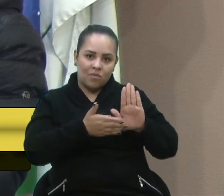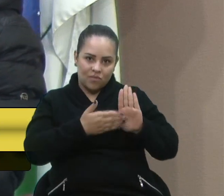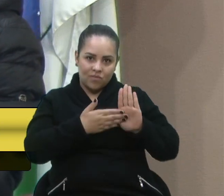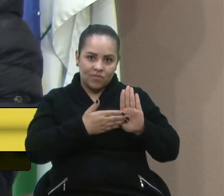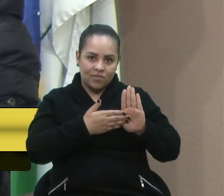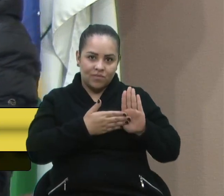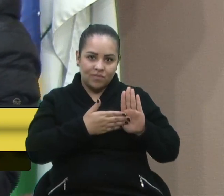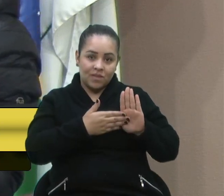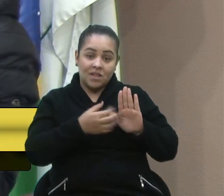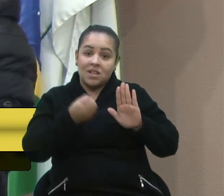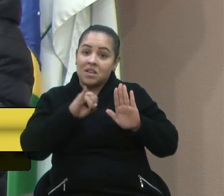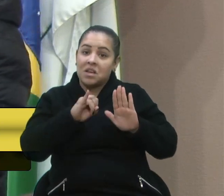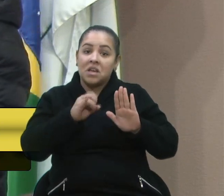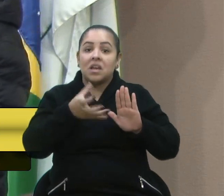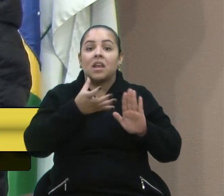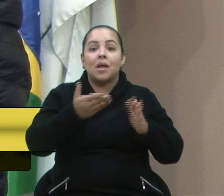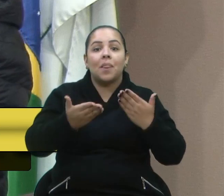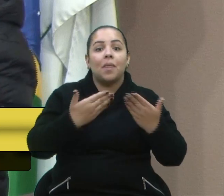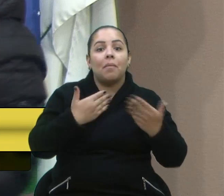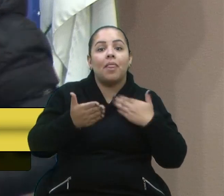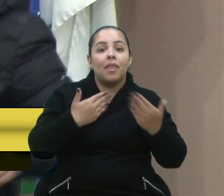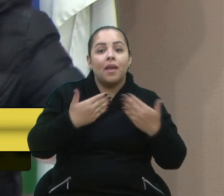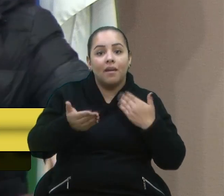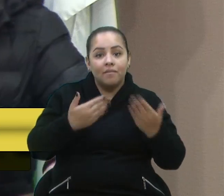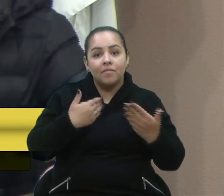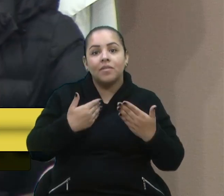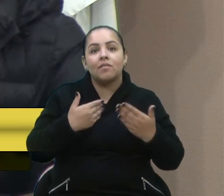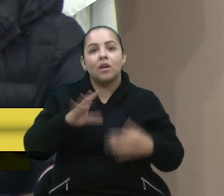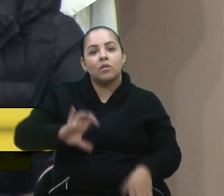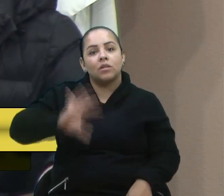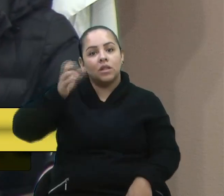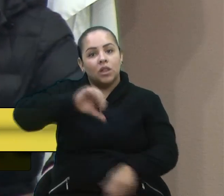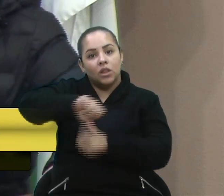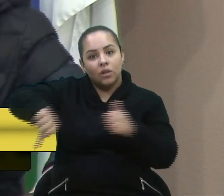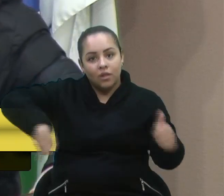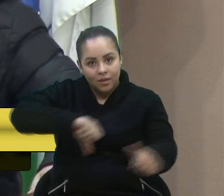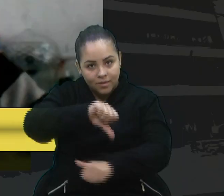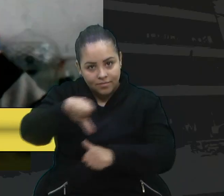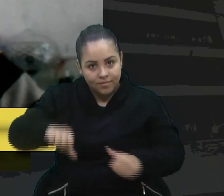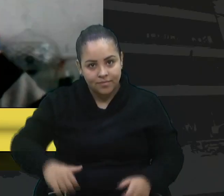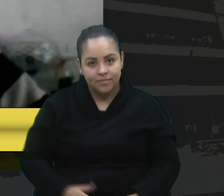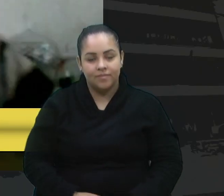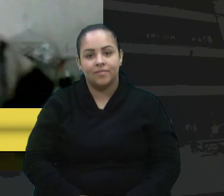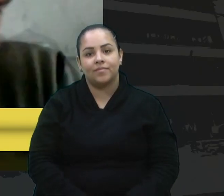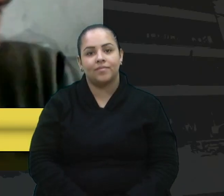vereador. ...debater e sugerir modificações. Vereador Moleque, seu à parte.